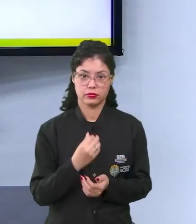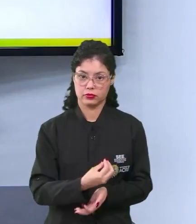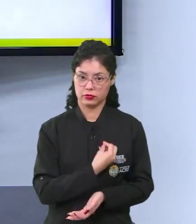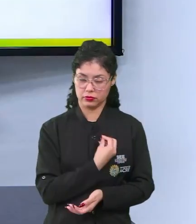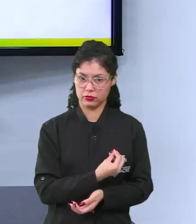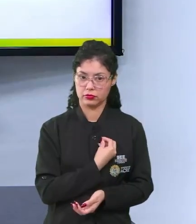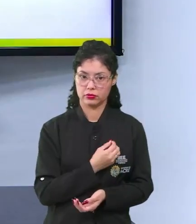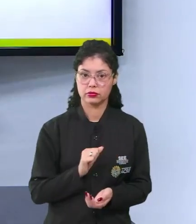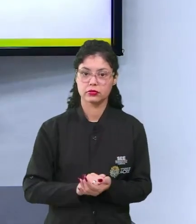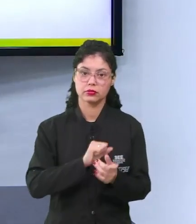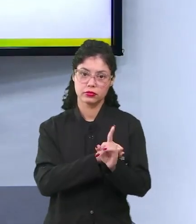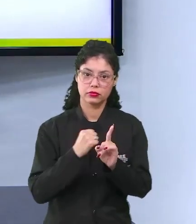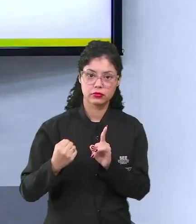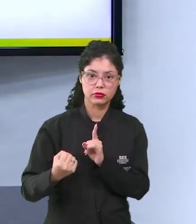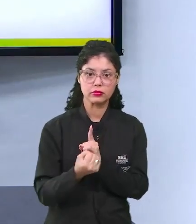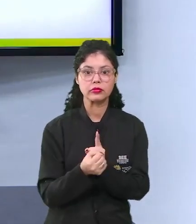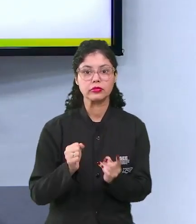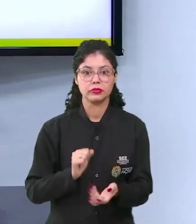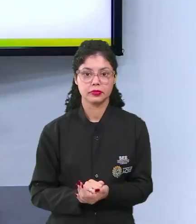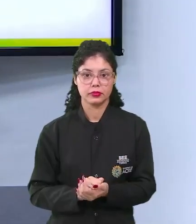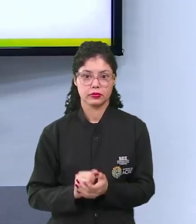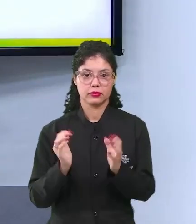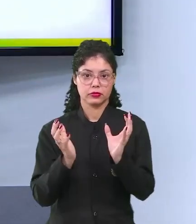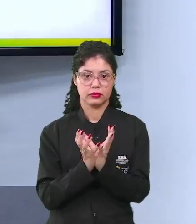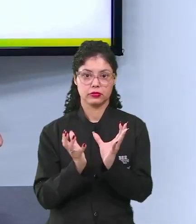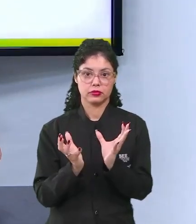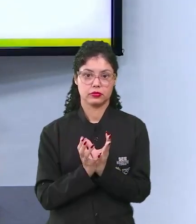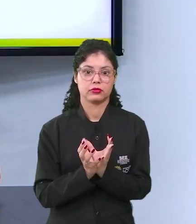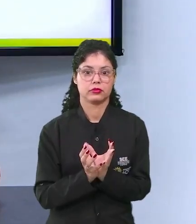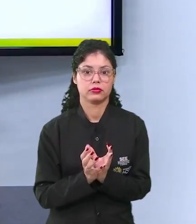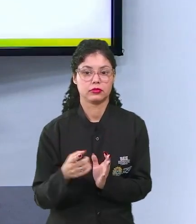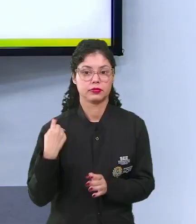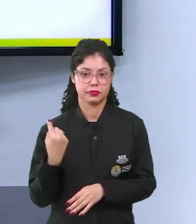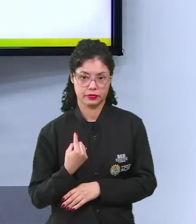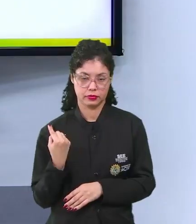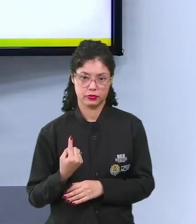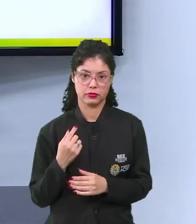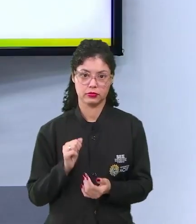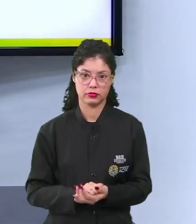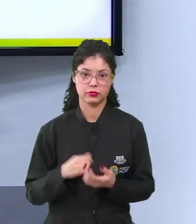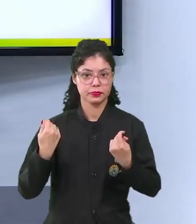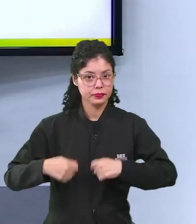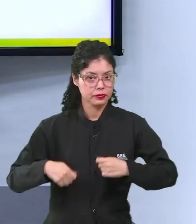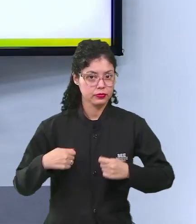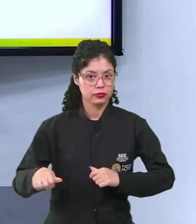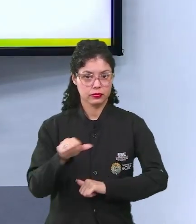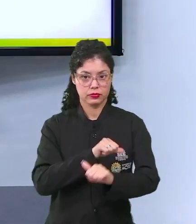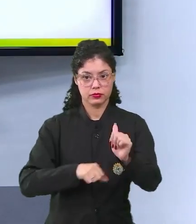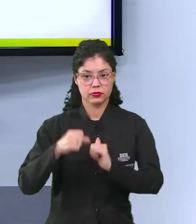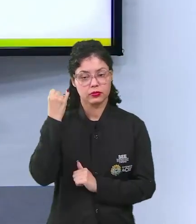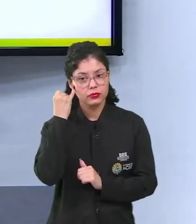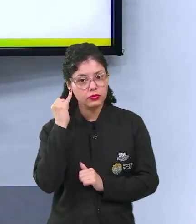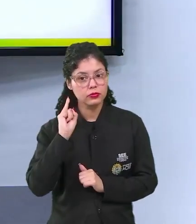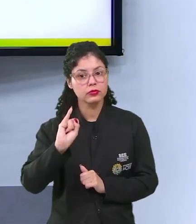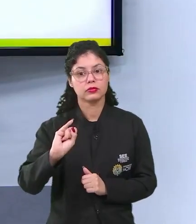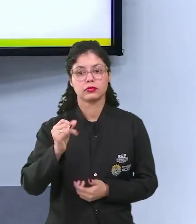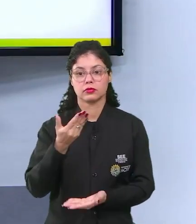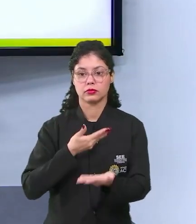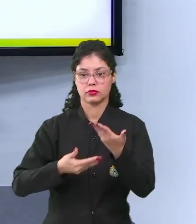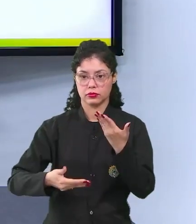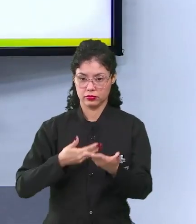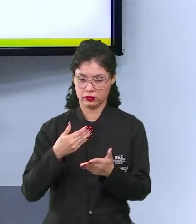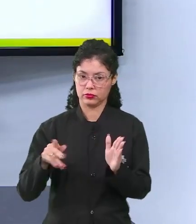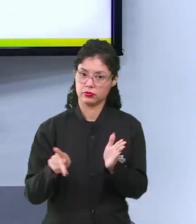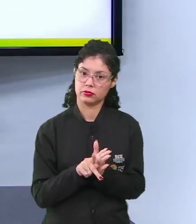viver dentro de uma sociedade, que é um grupo, de forma isolada. Então, a gente precisa trocar ideias e isso